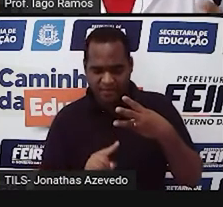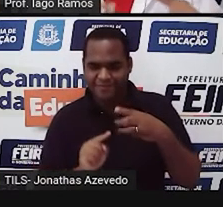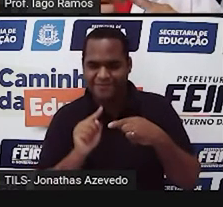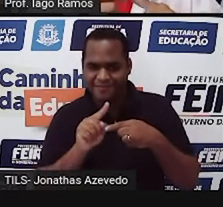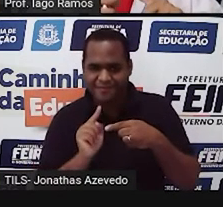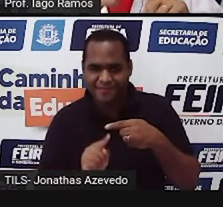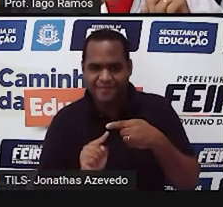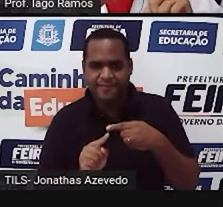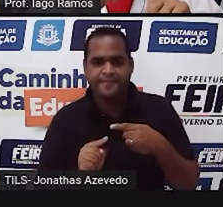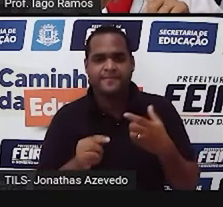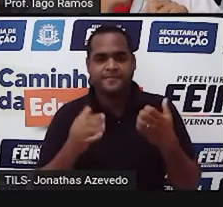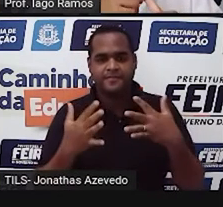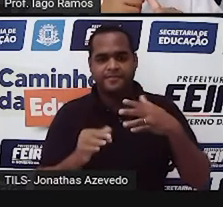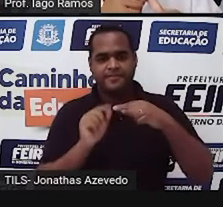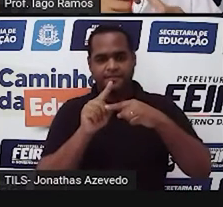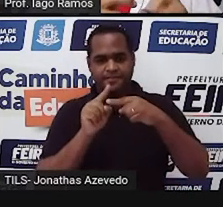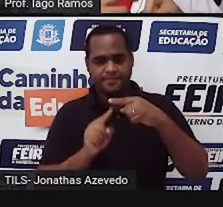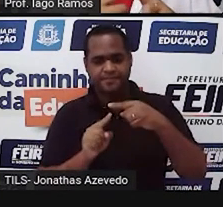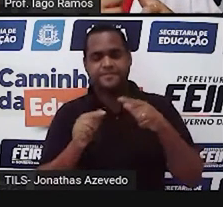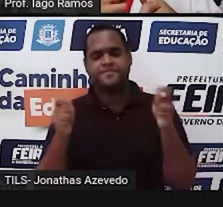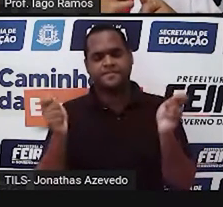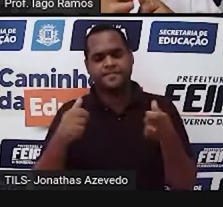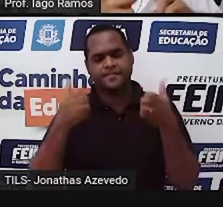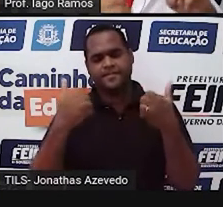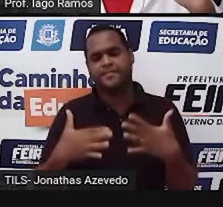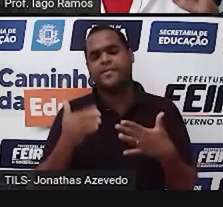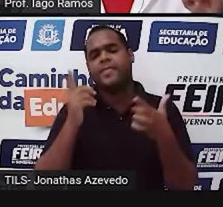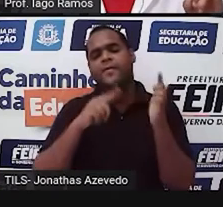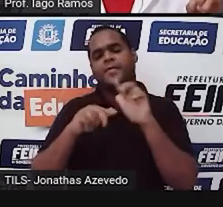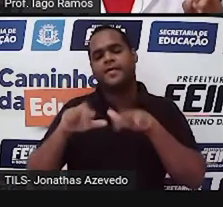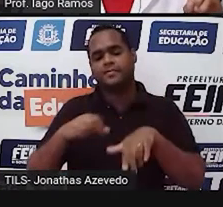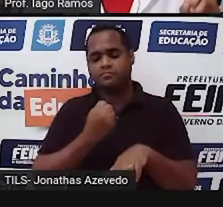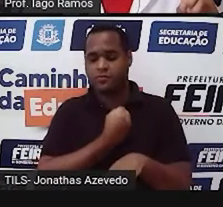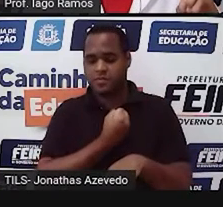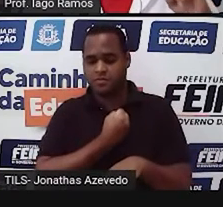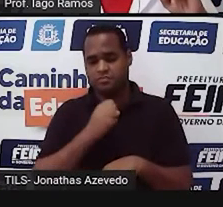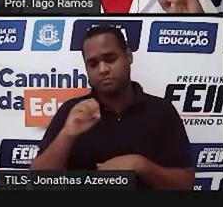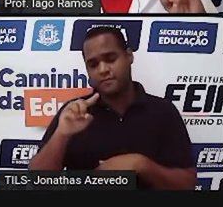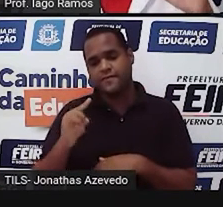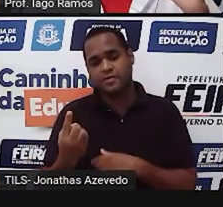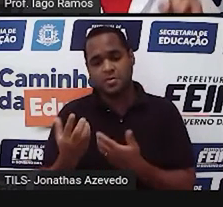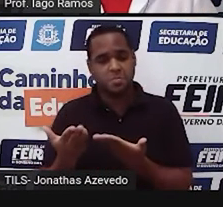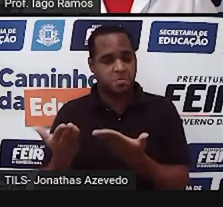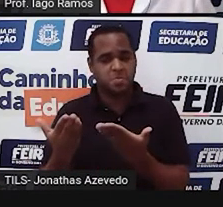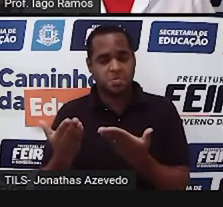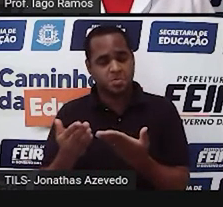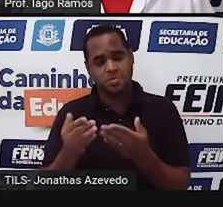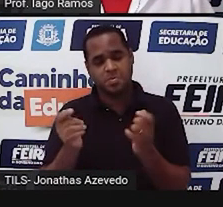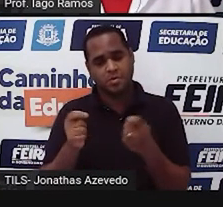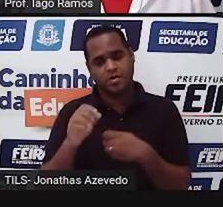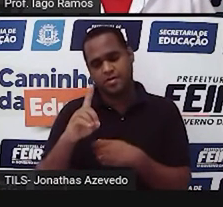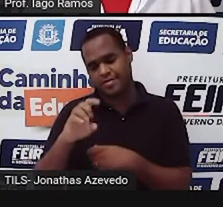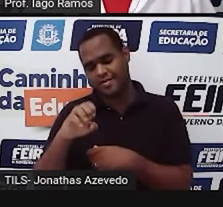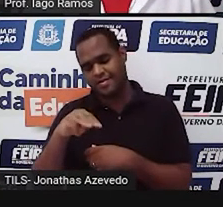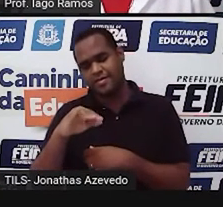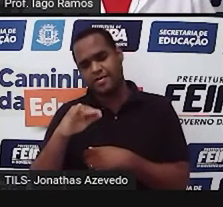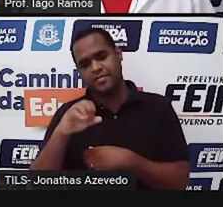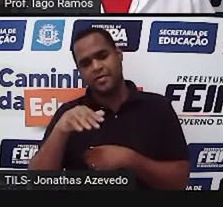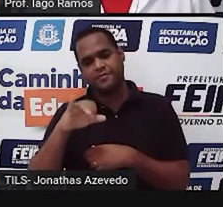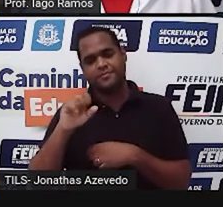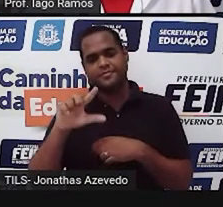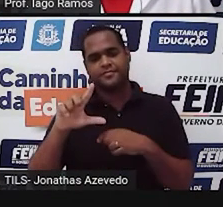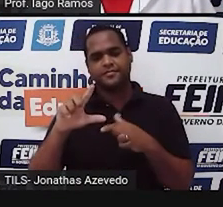né uma fração consegue gerar um número que tem, ó é um número decimal